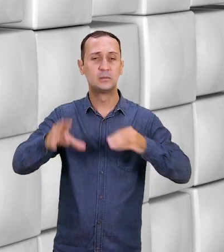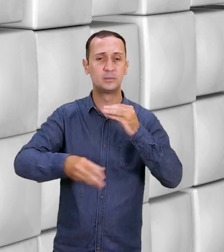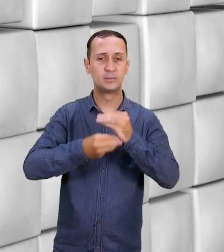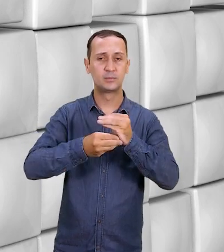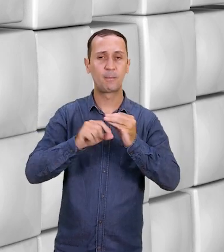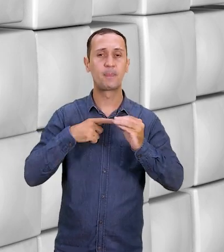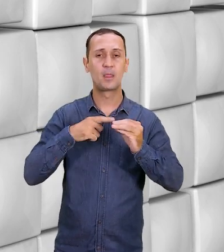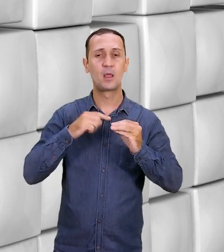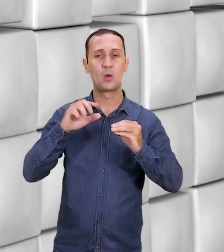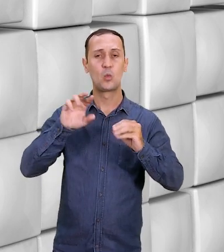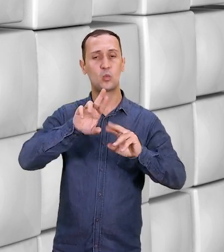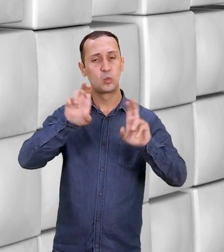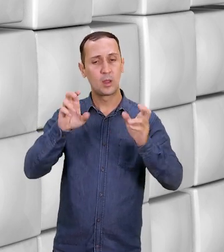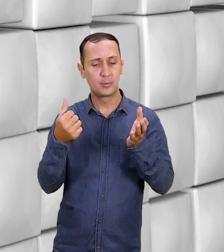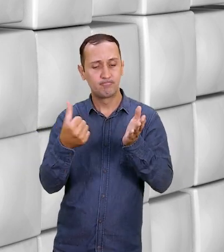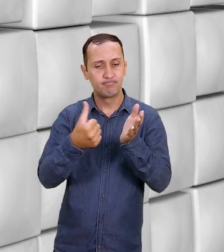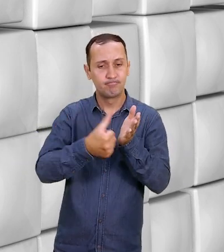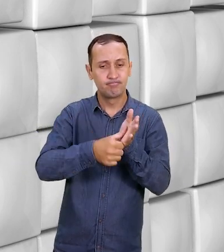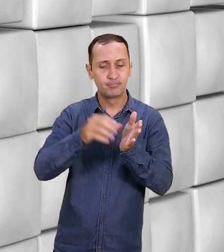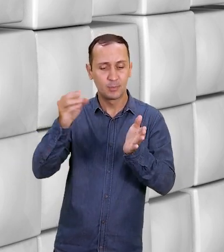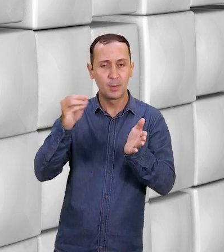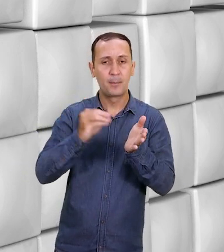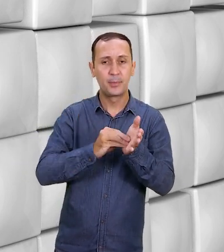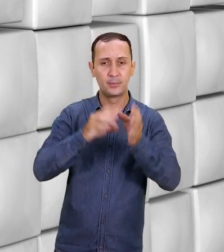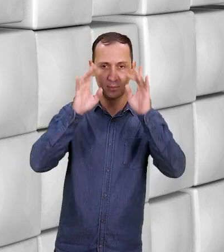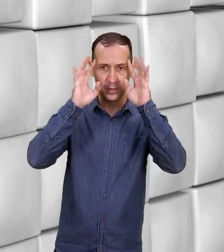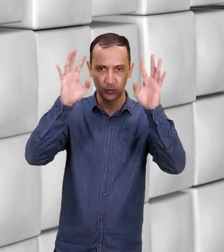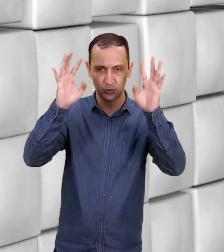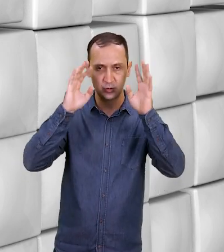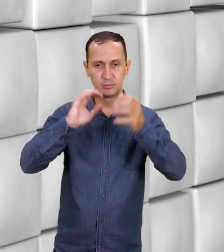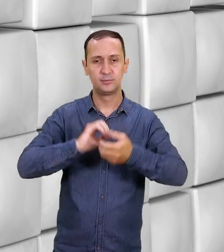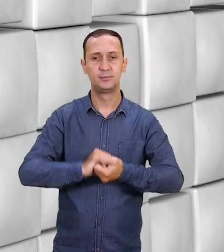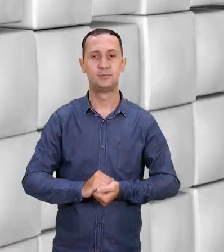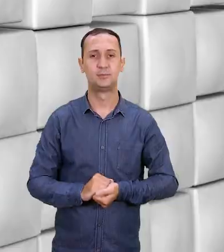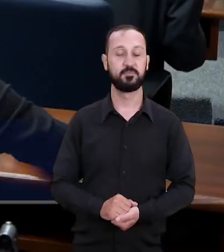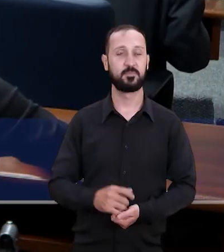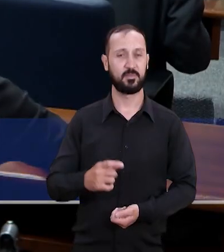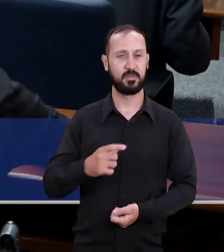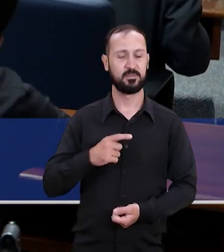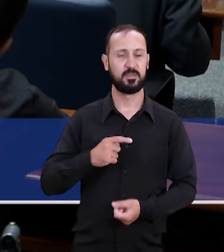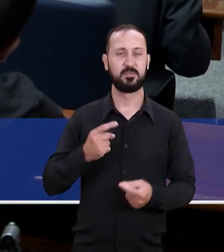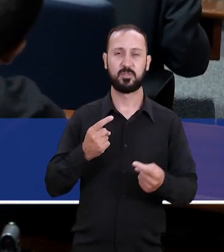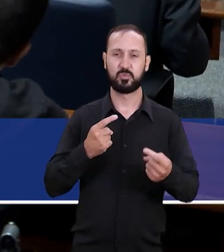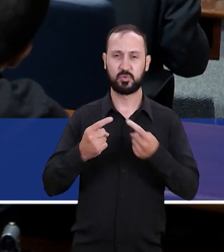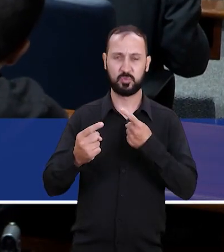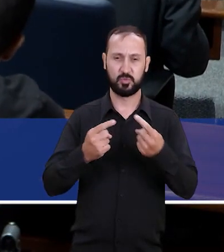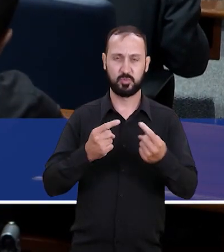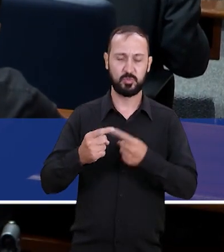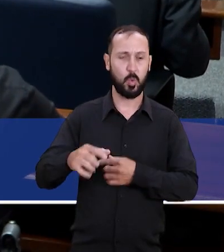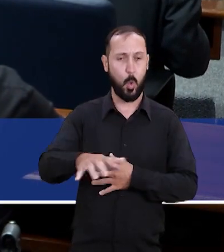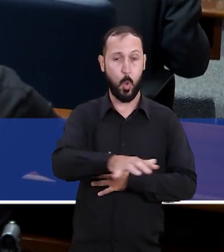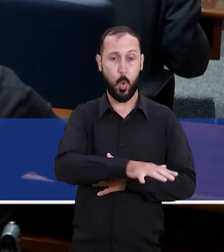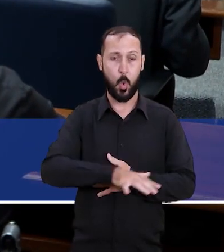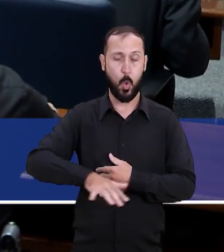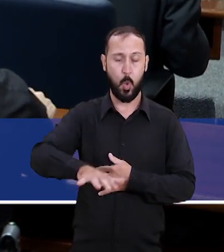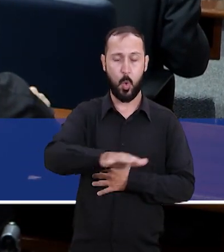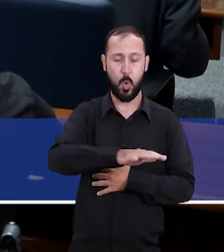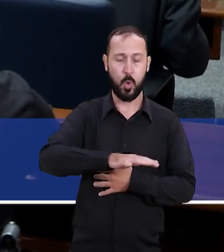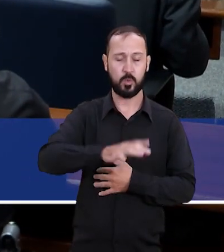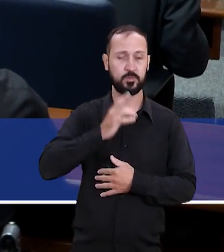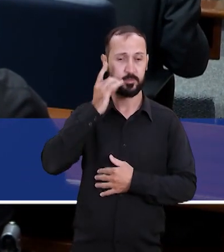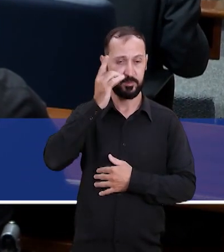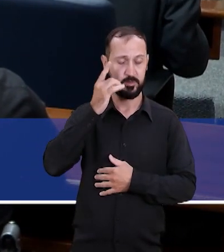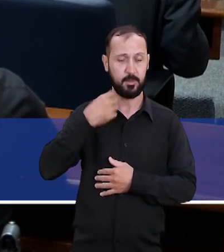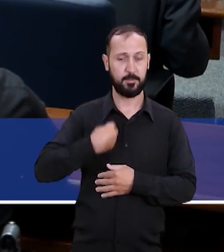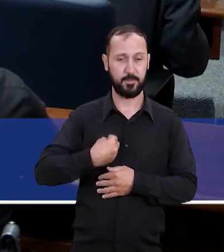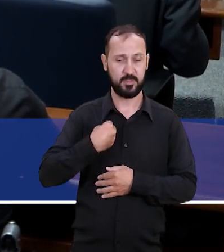informações sobre autismo na cédula de identidade do cidadão. Após ampla discussão entre os